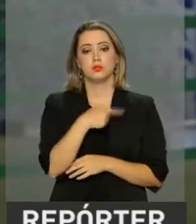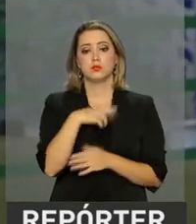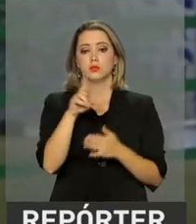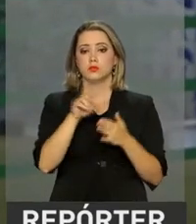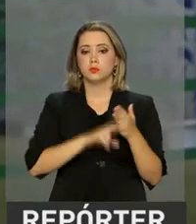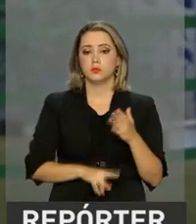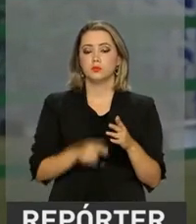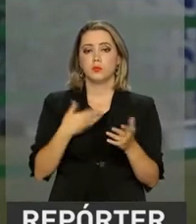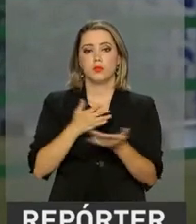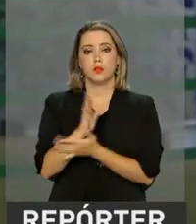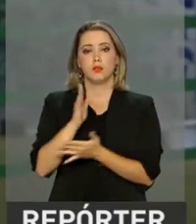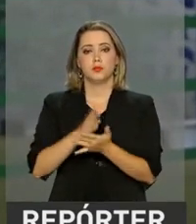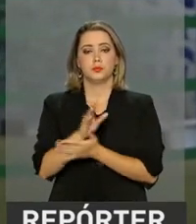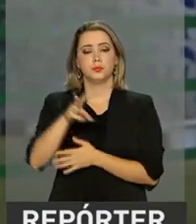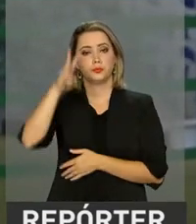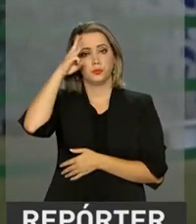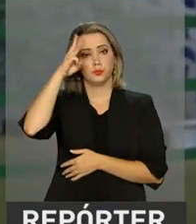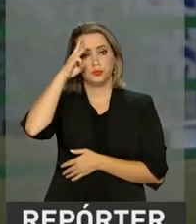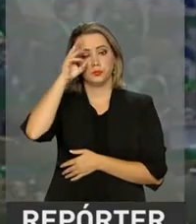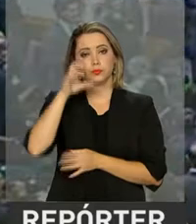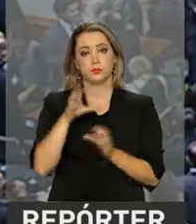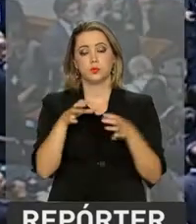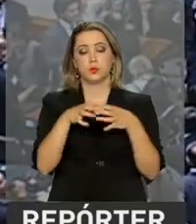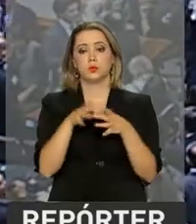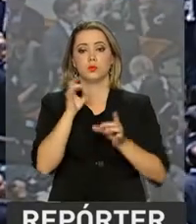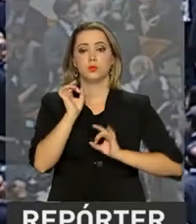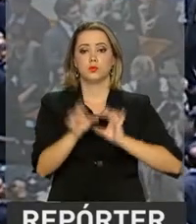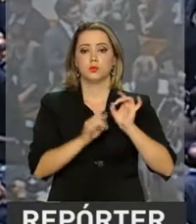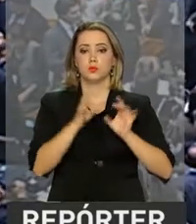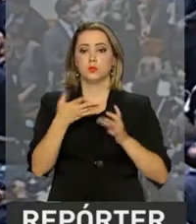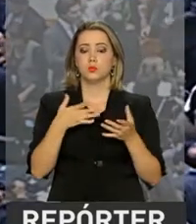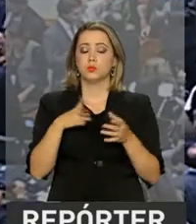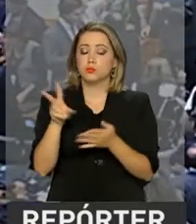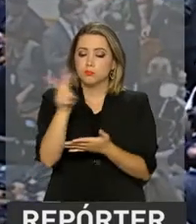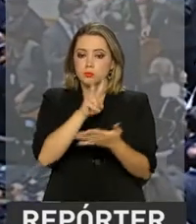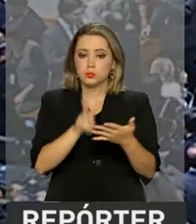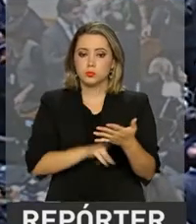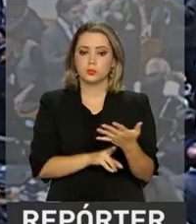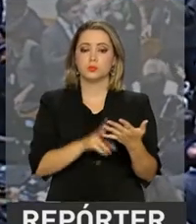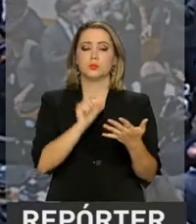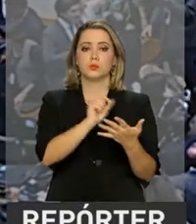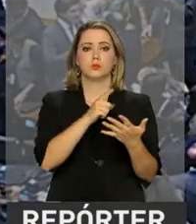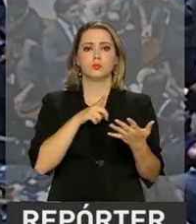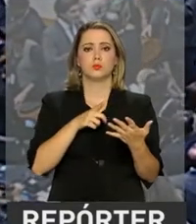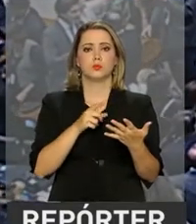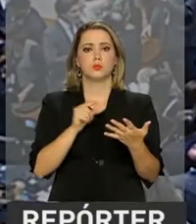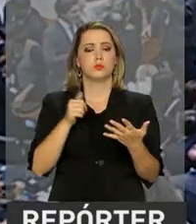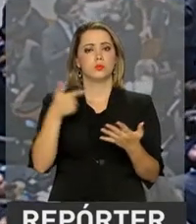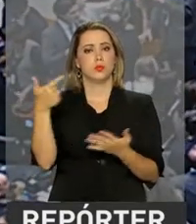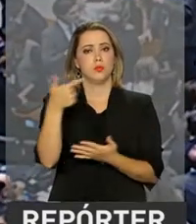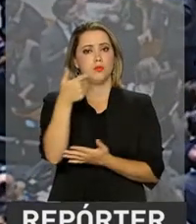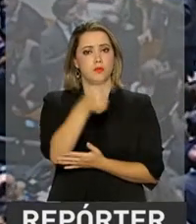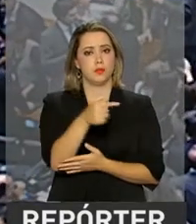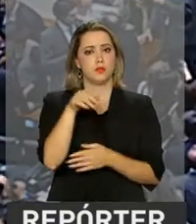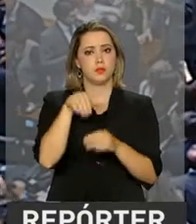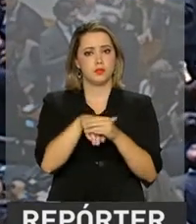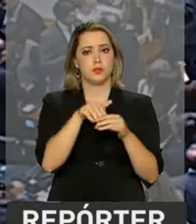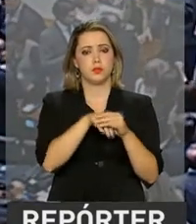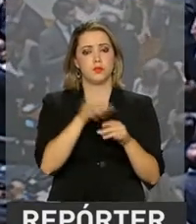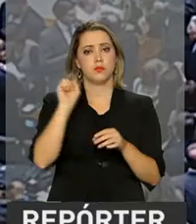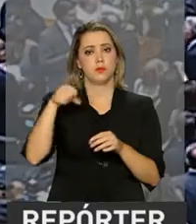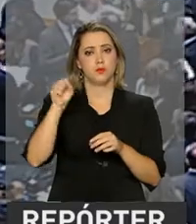relatório foi aprovado nessa terça-feira na comissão especial que analisou o projeto, por 27 votos favoráveis e